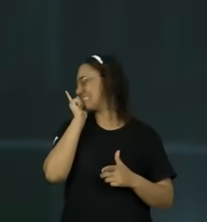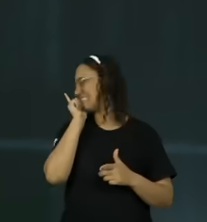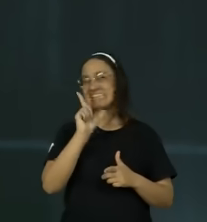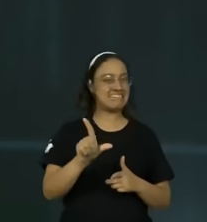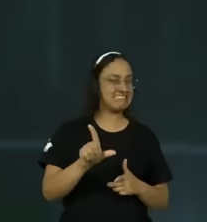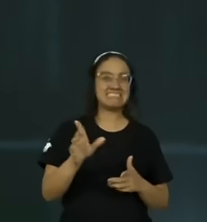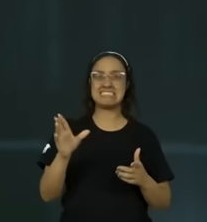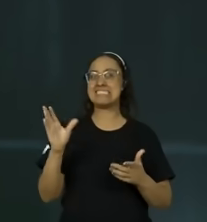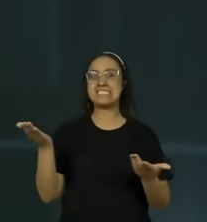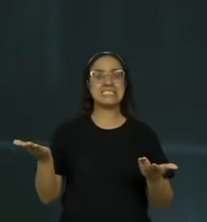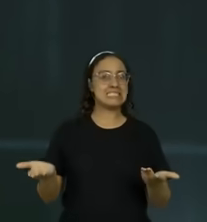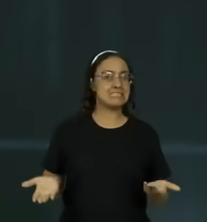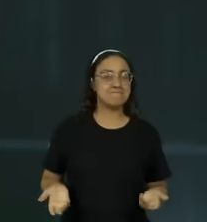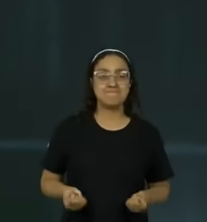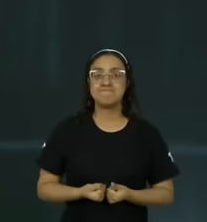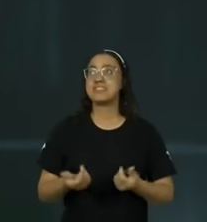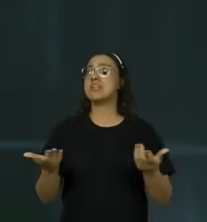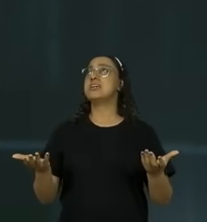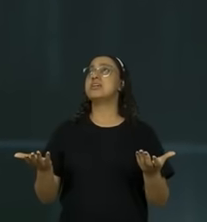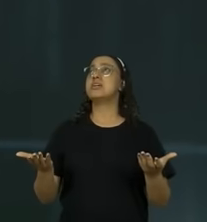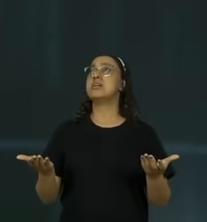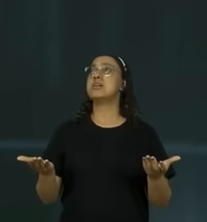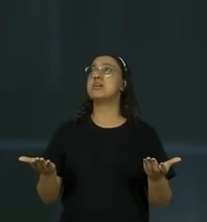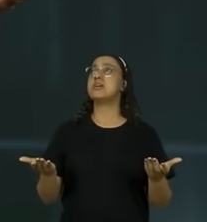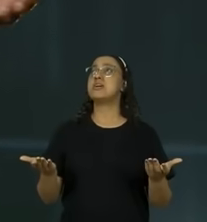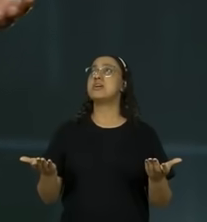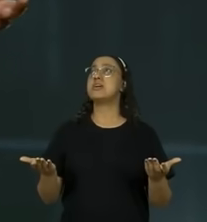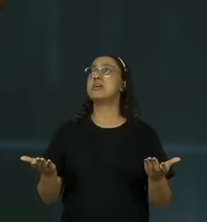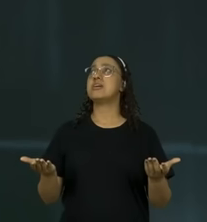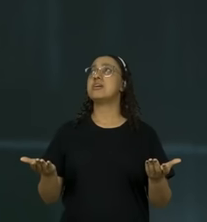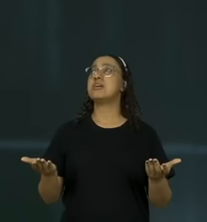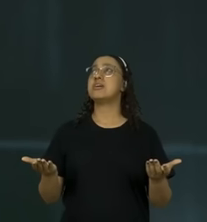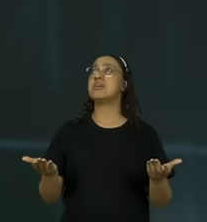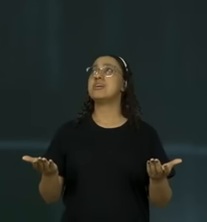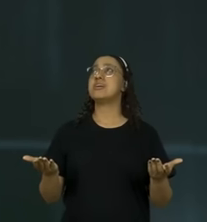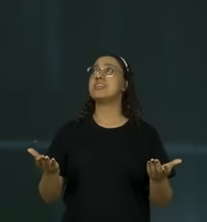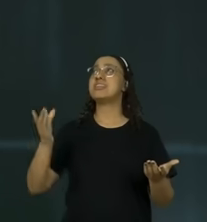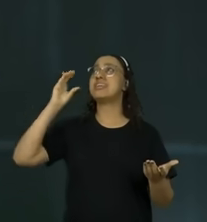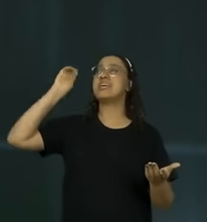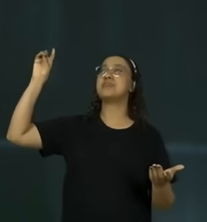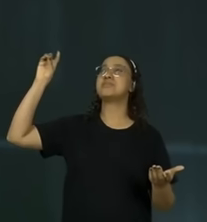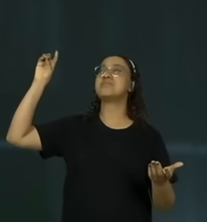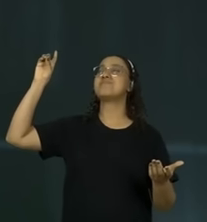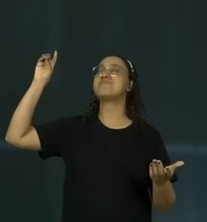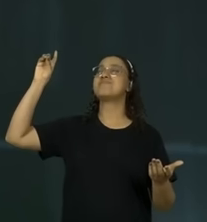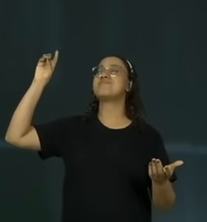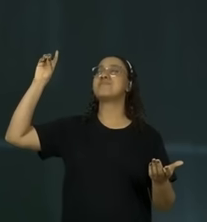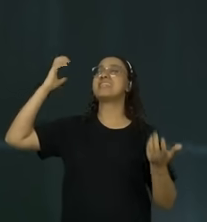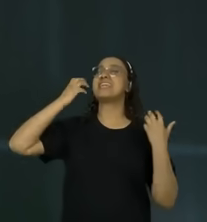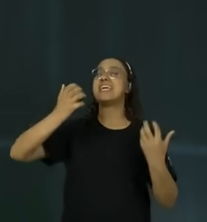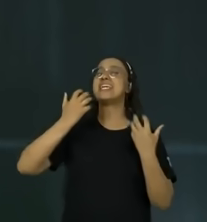Aquele choro que vai lavar sua alma e dizer: eu sabia o que fizeram, mas nunca entendi o porquê. Vai